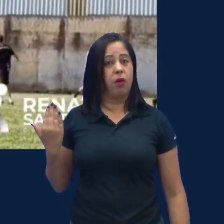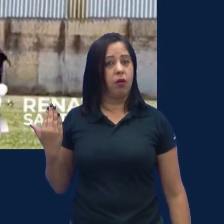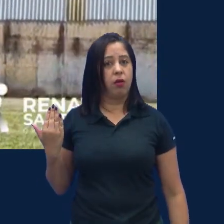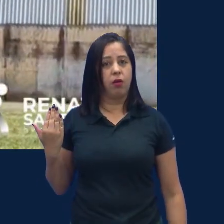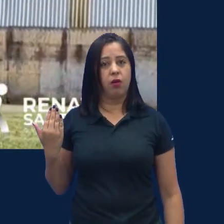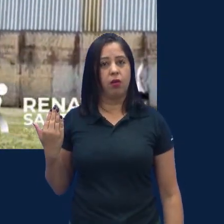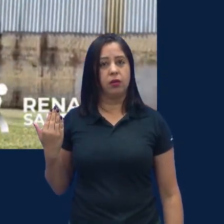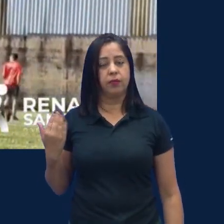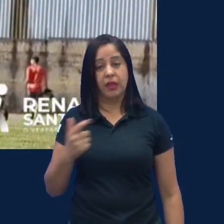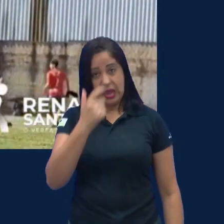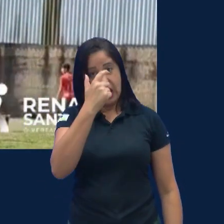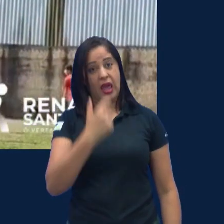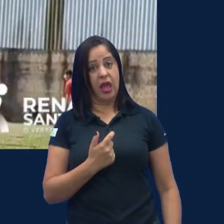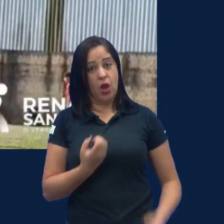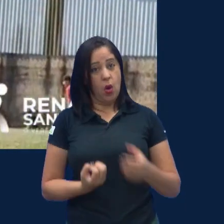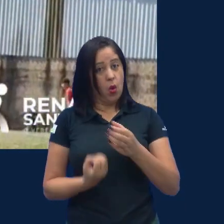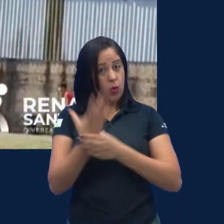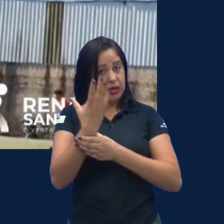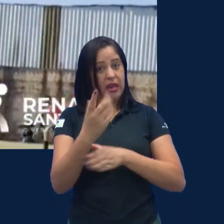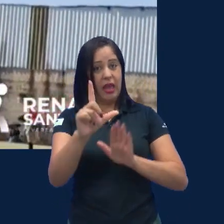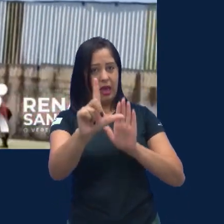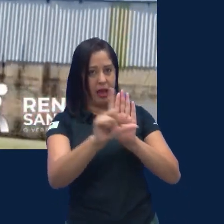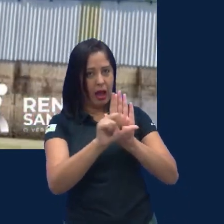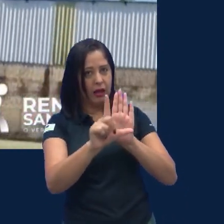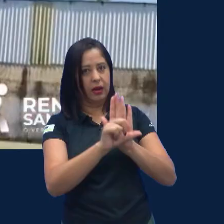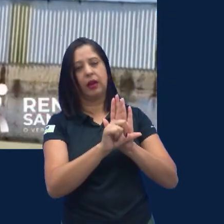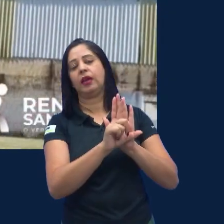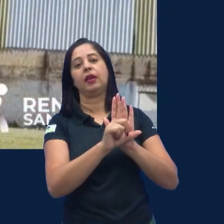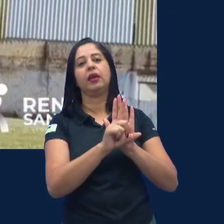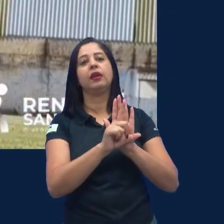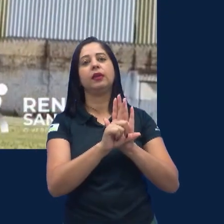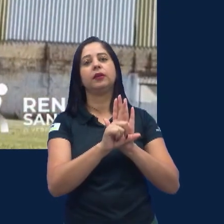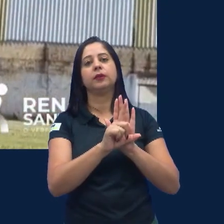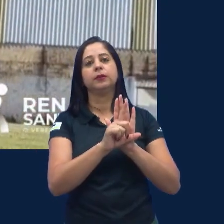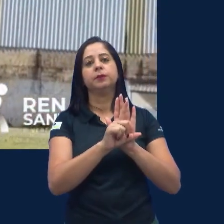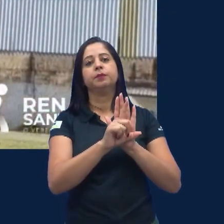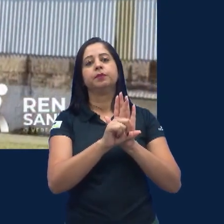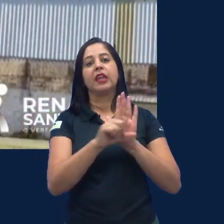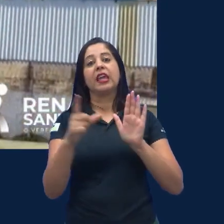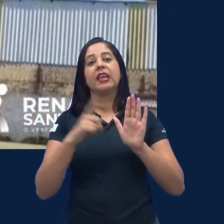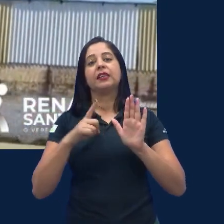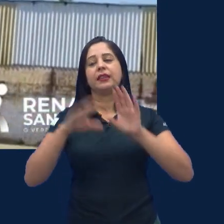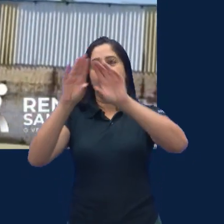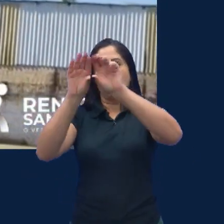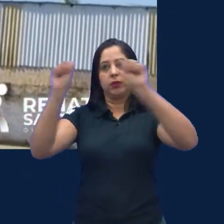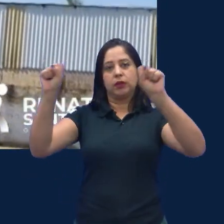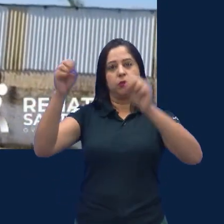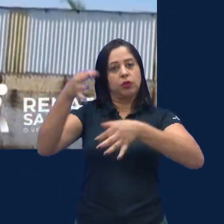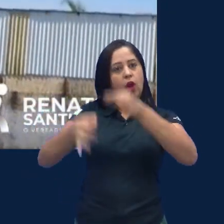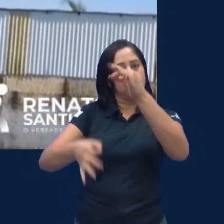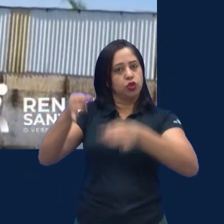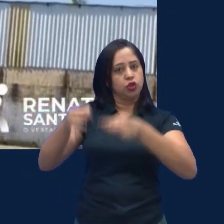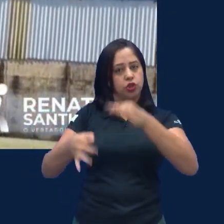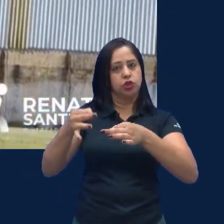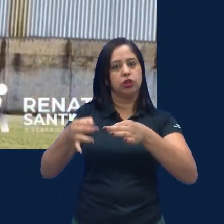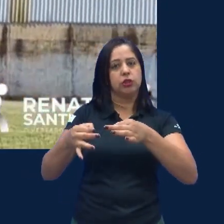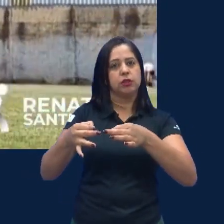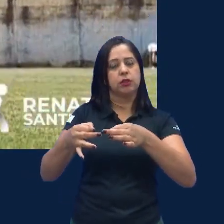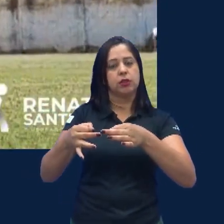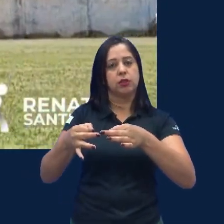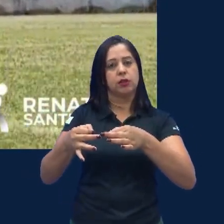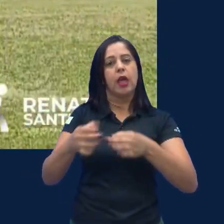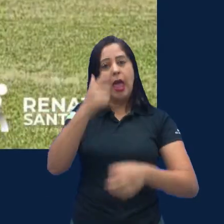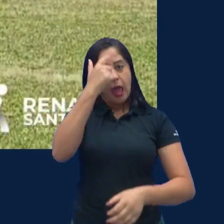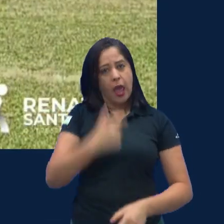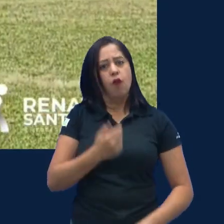o criador da lei que criou o Tribunal de Justiça Desportiva na cidade, então eu vou exigir o máximo rigor